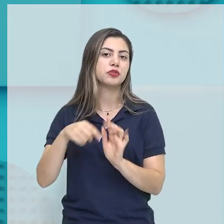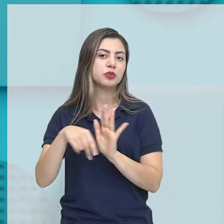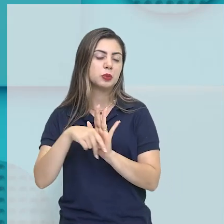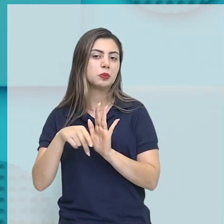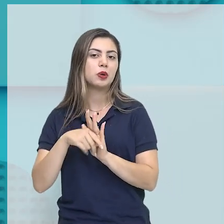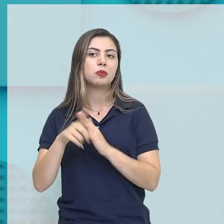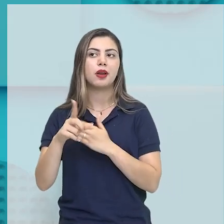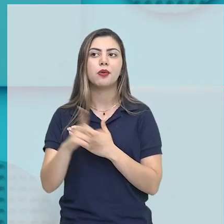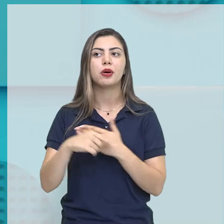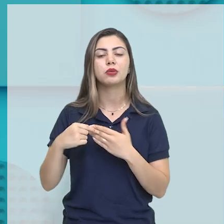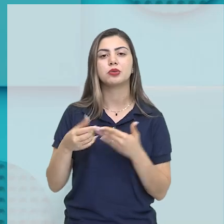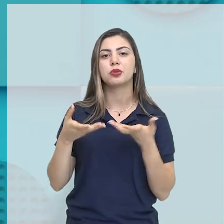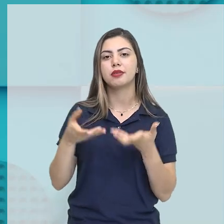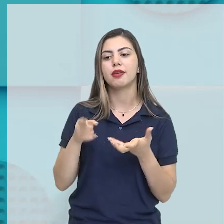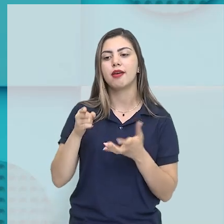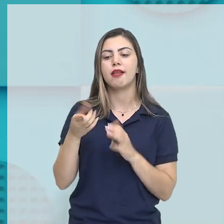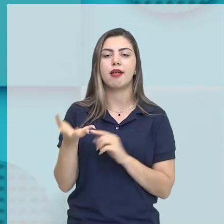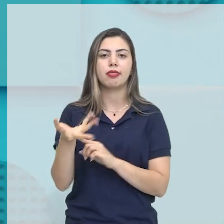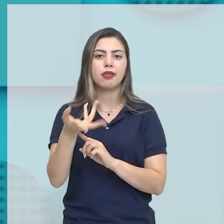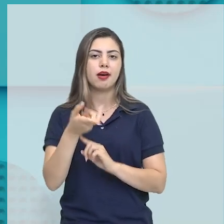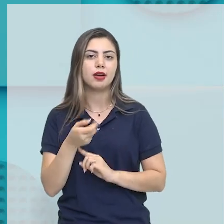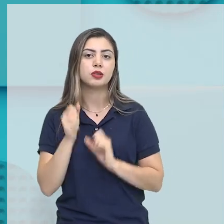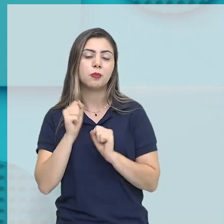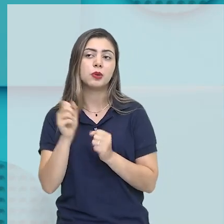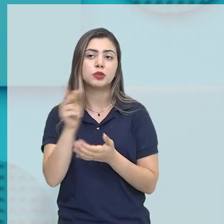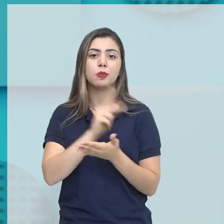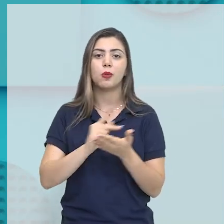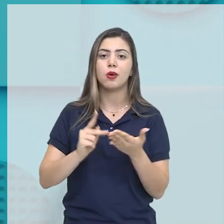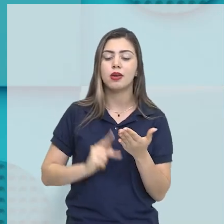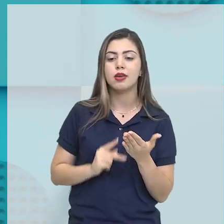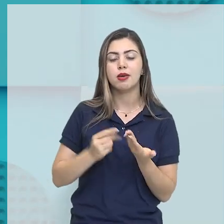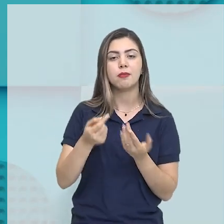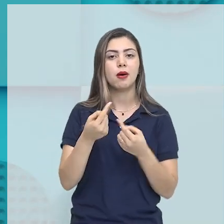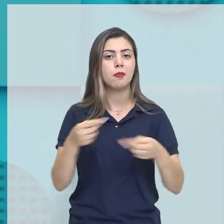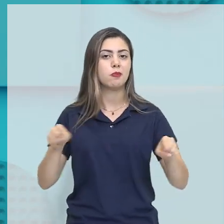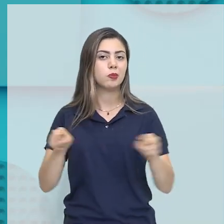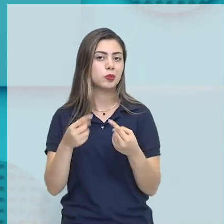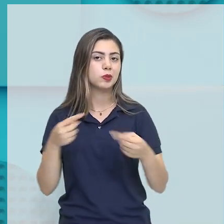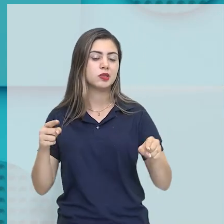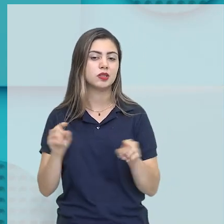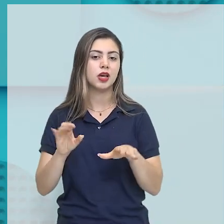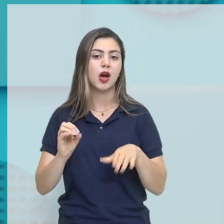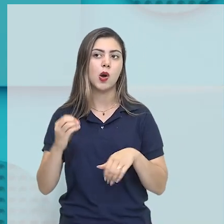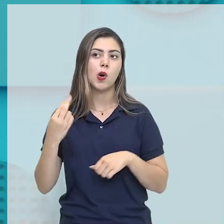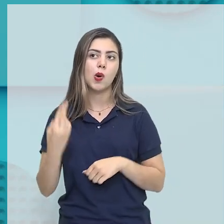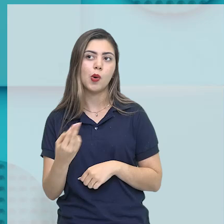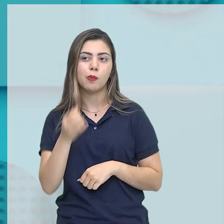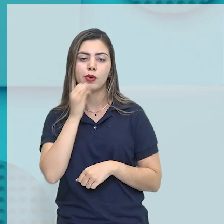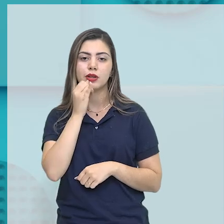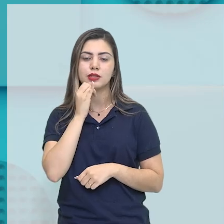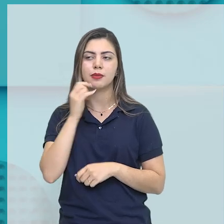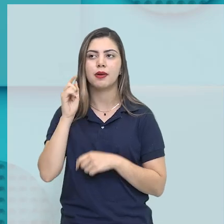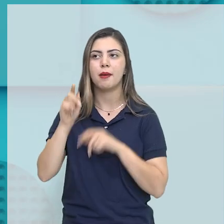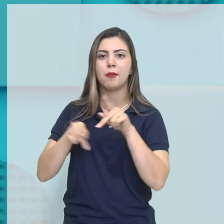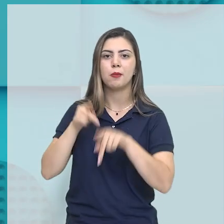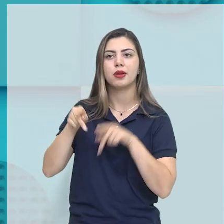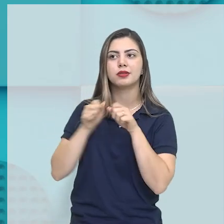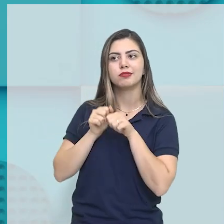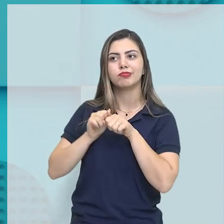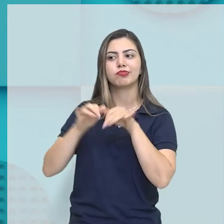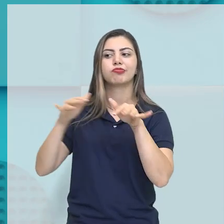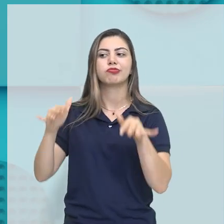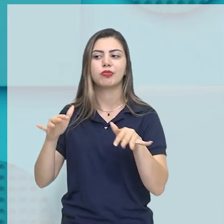proporcionar naquela obra de arte, seja em forma de poema, de letra de música, ou um ditado popular, ou